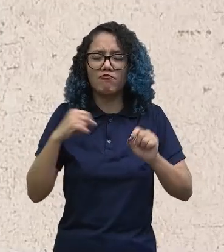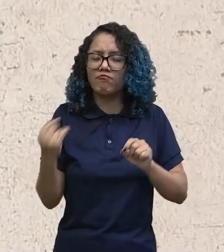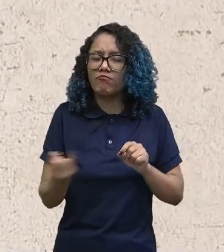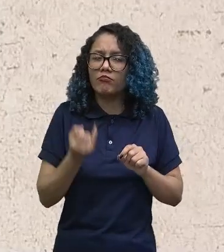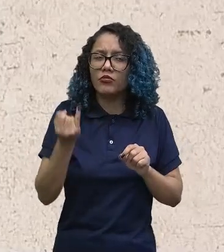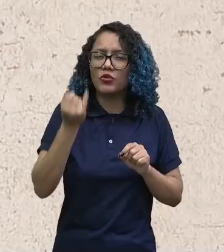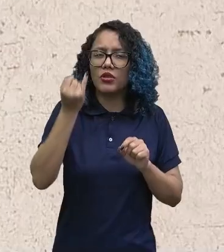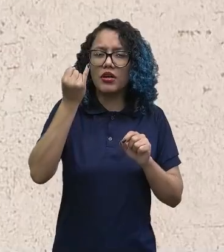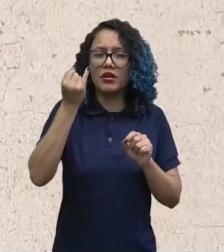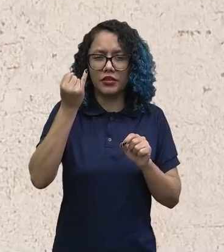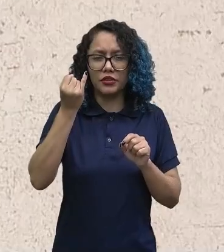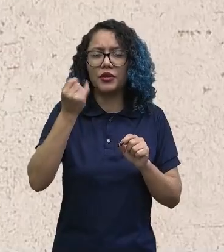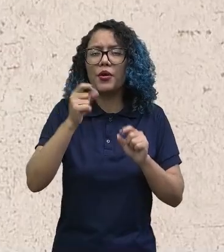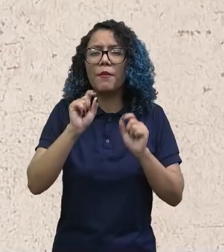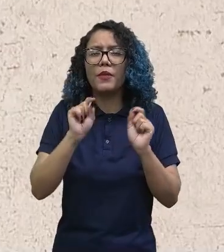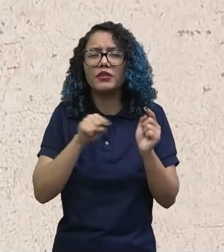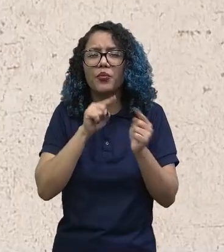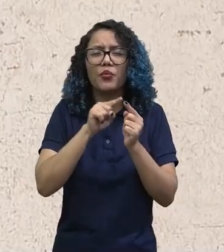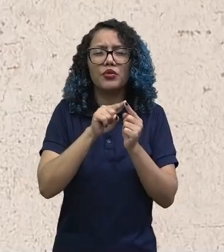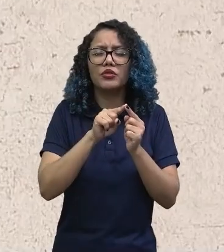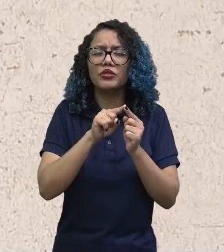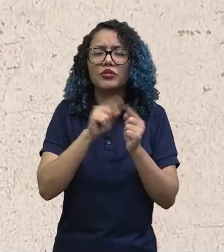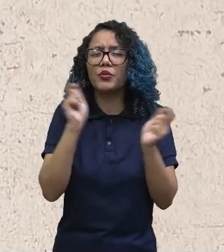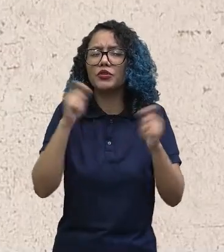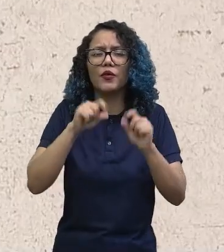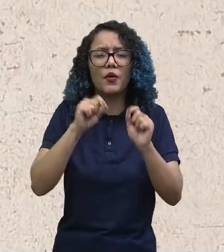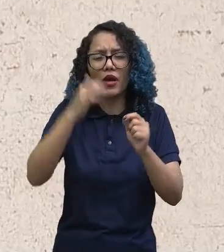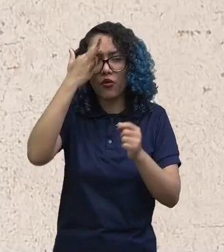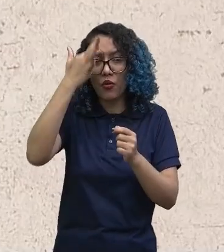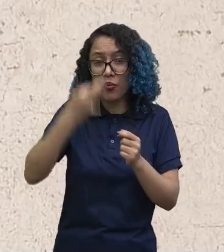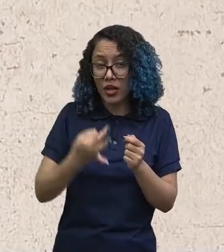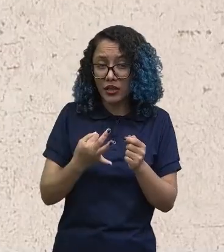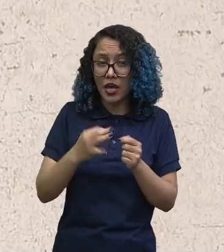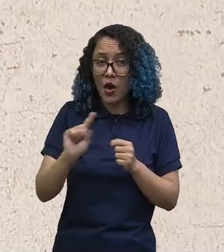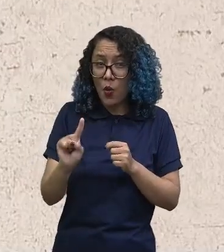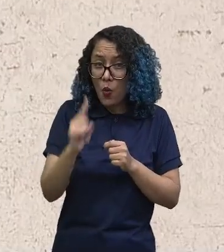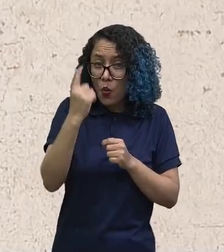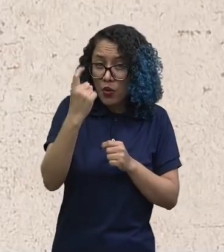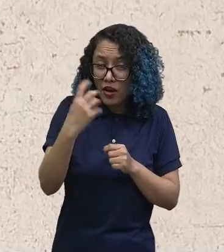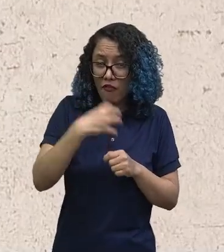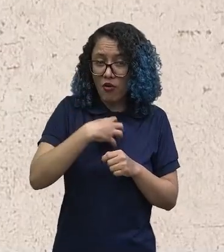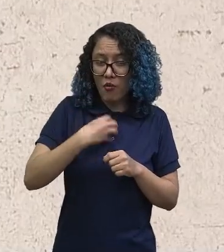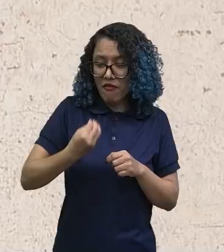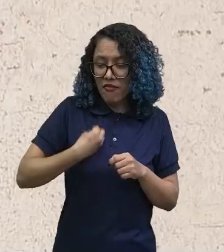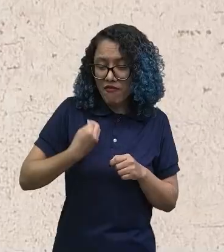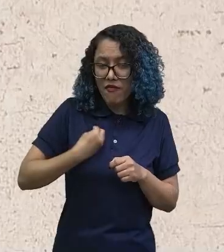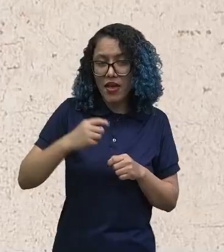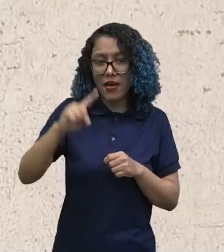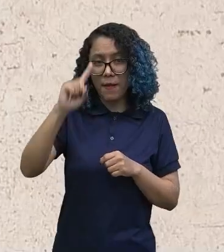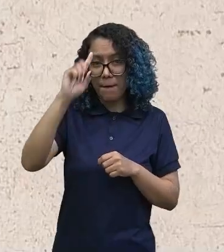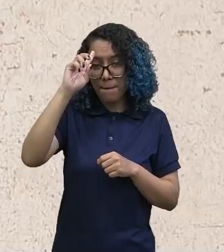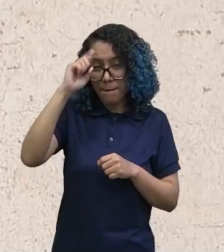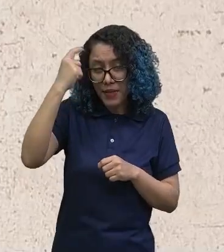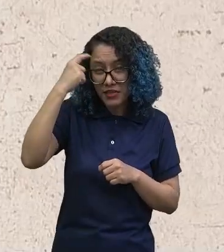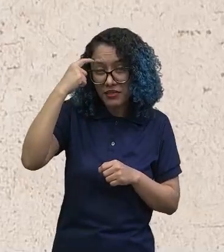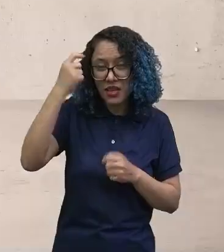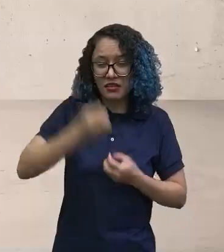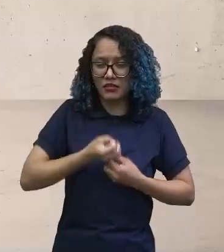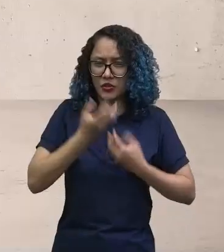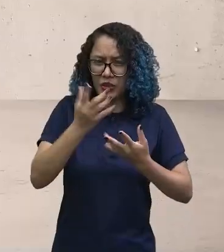para compreender que não existe uma única forma de viver, de pensar ou de se